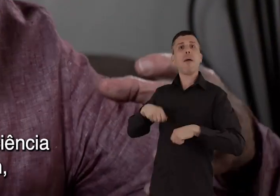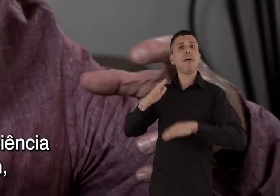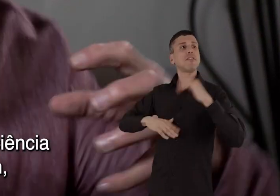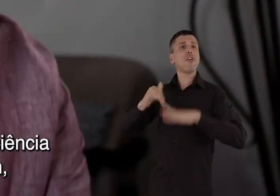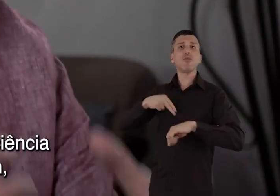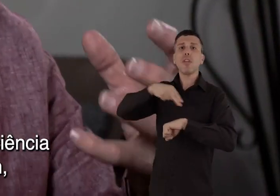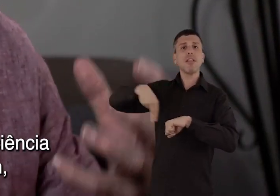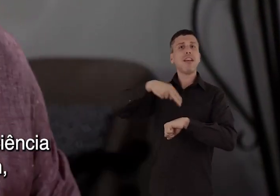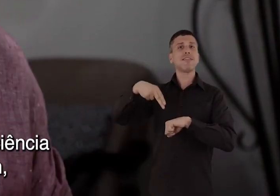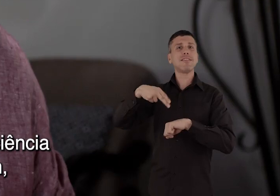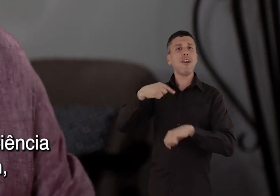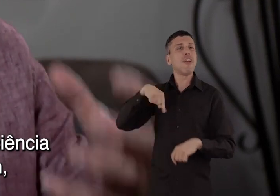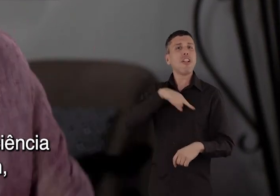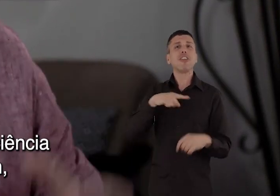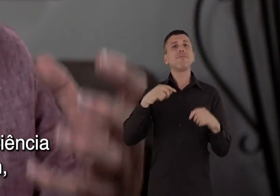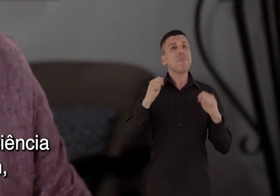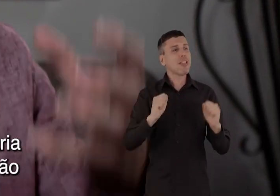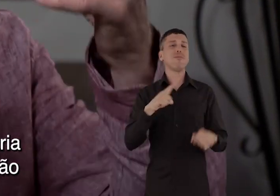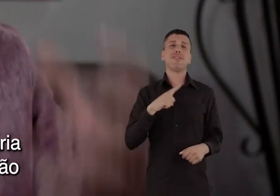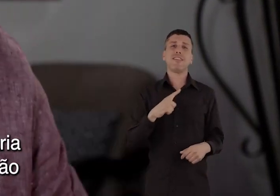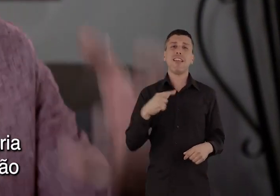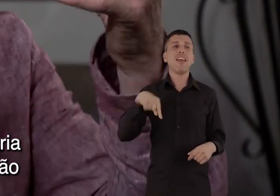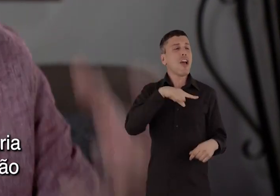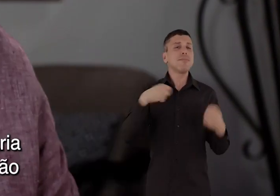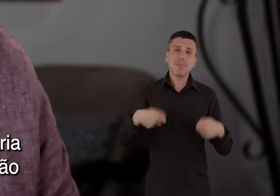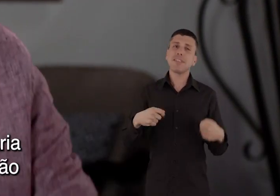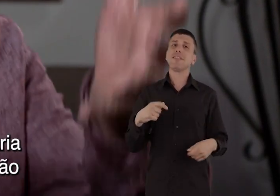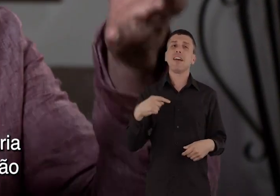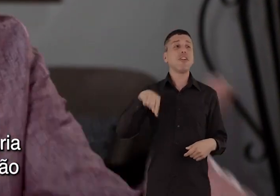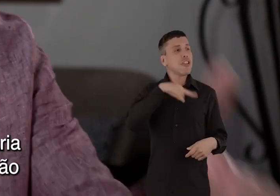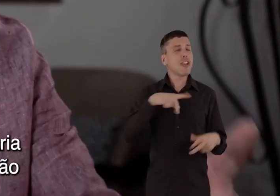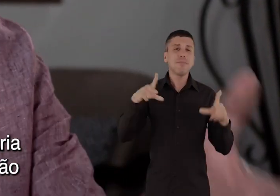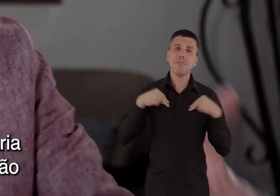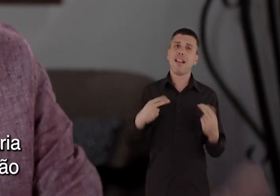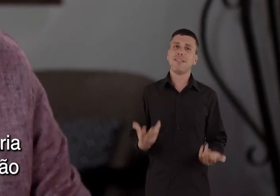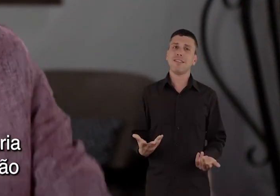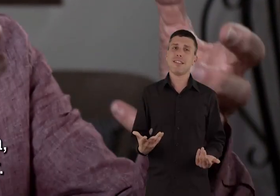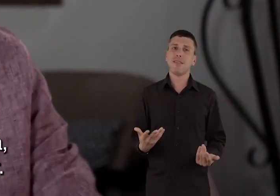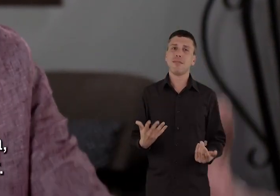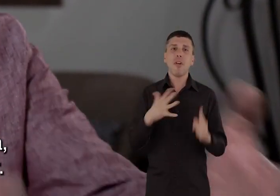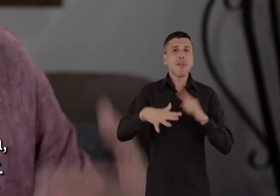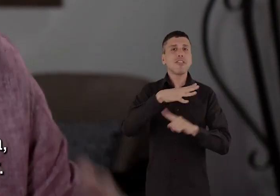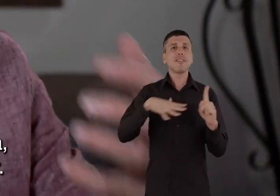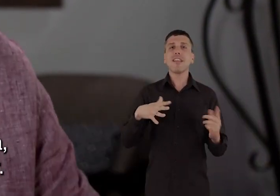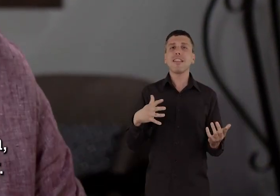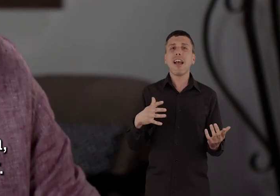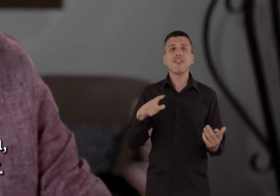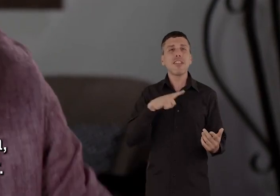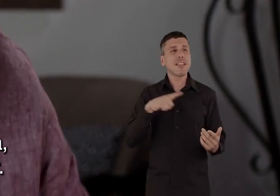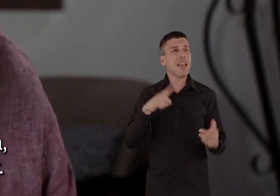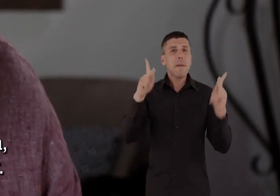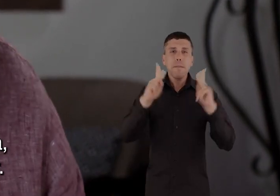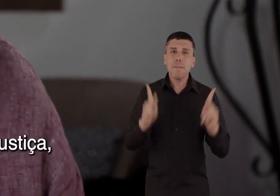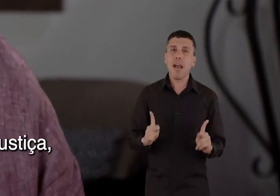Nós formarmos a consciência de que o povo sim tem a força necessária para construir a nação que o povo precisa, merece